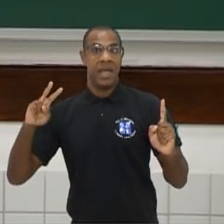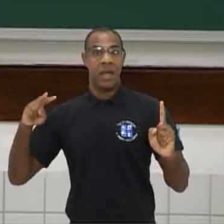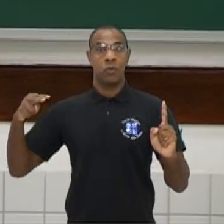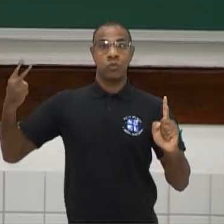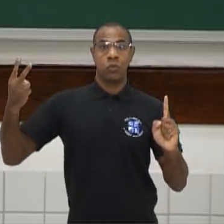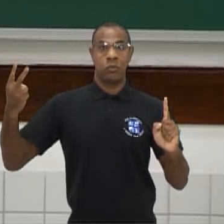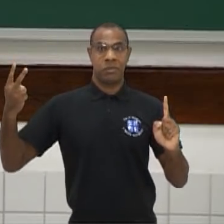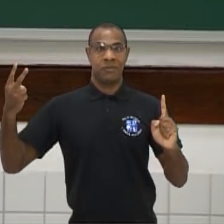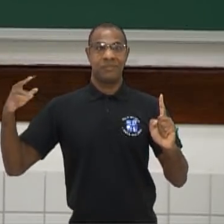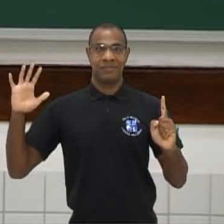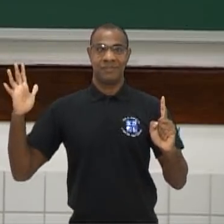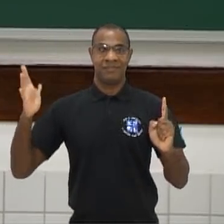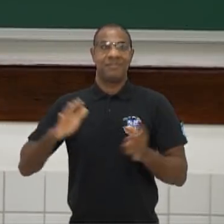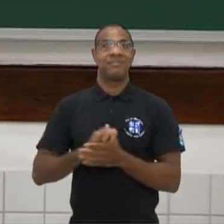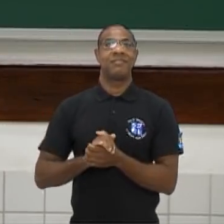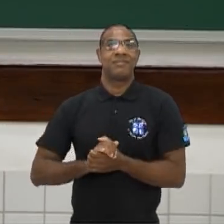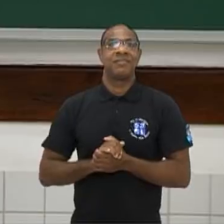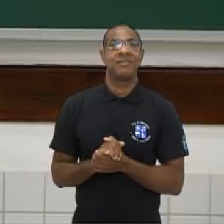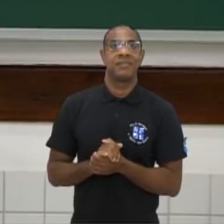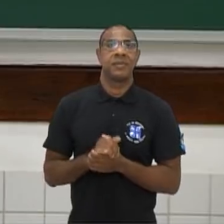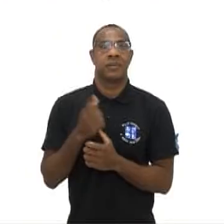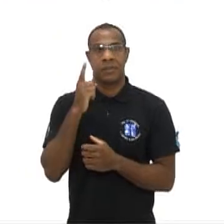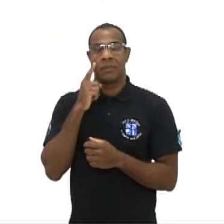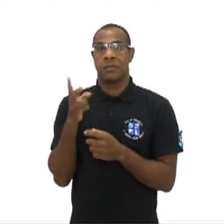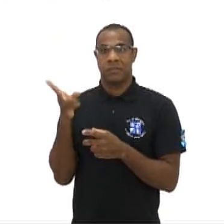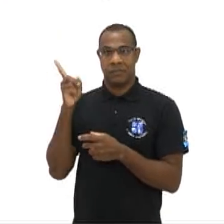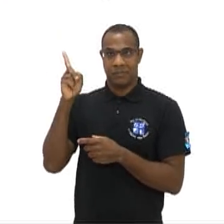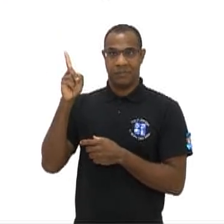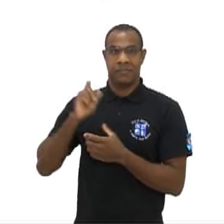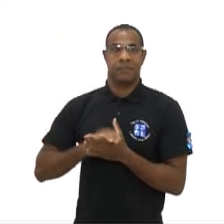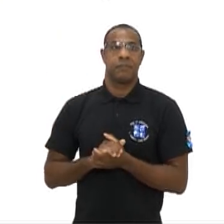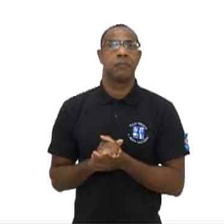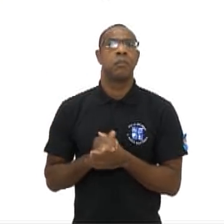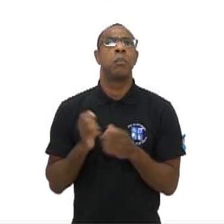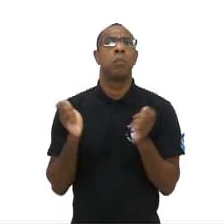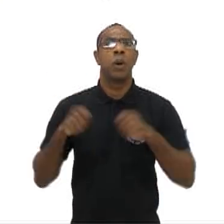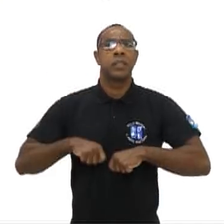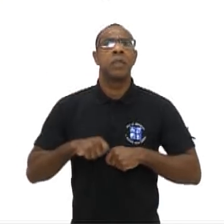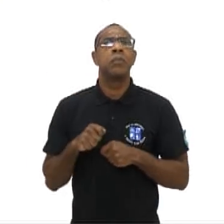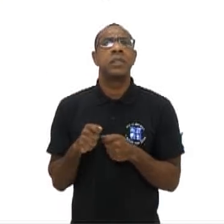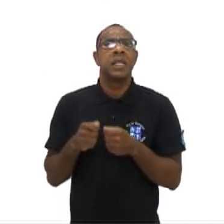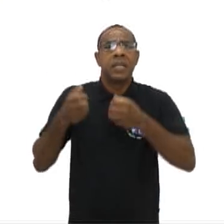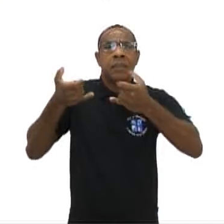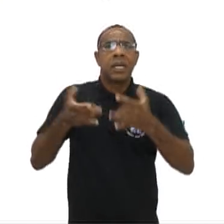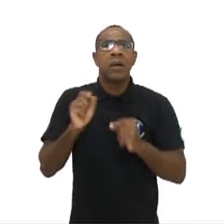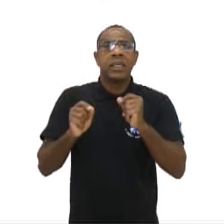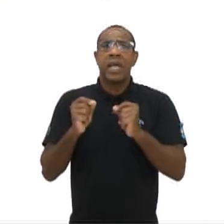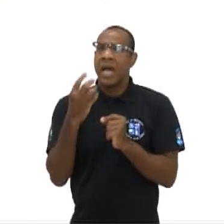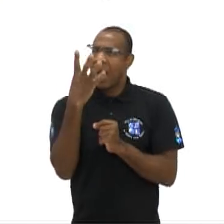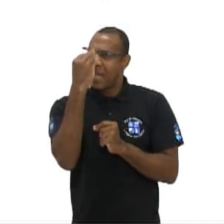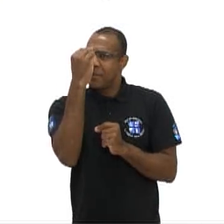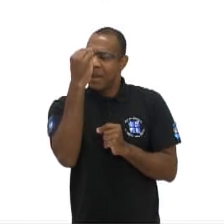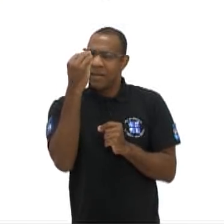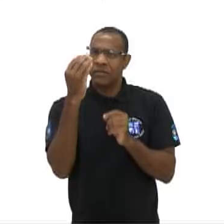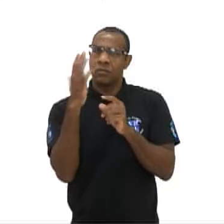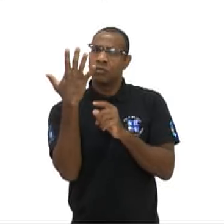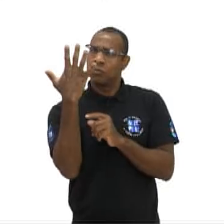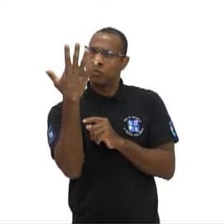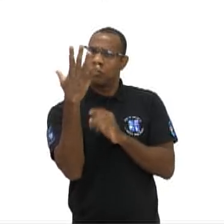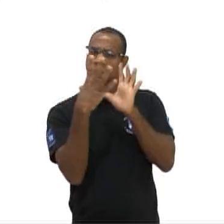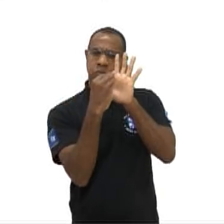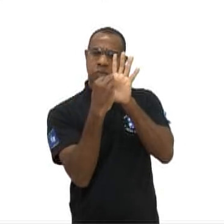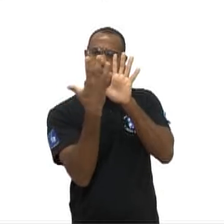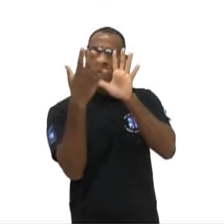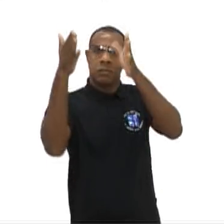espelho, ok? Vamos ali me acompanhar na tela novamente? Podemos definir que a imagem do espelho plano é sempre